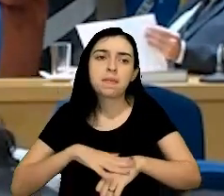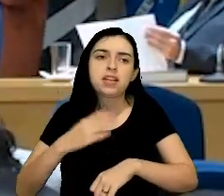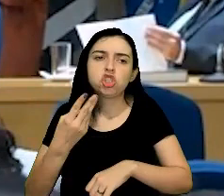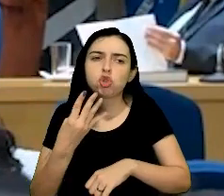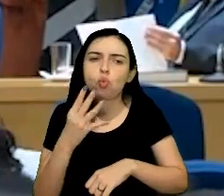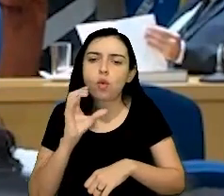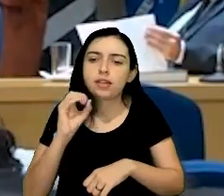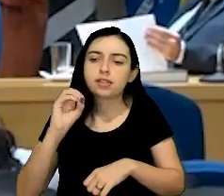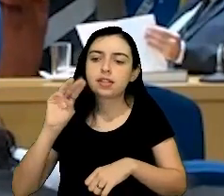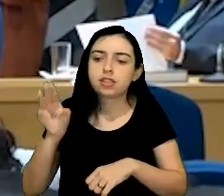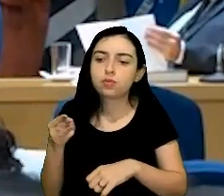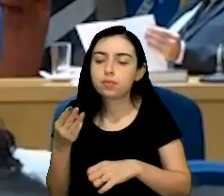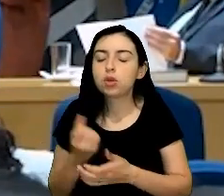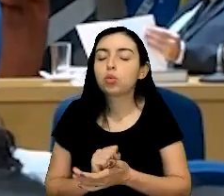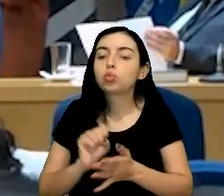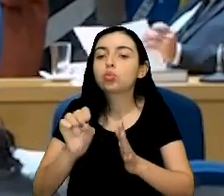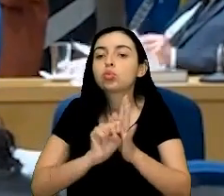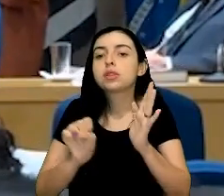XXI.